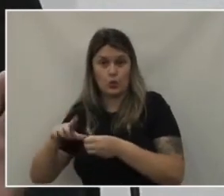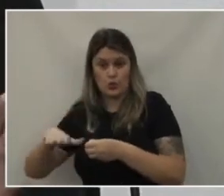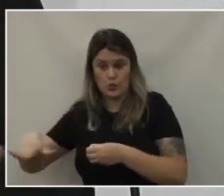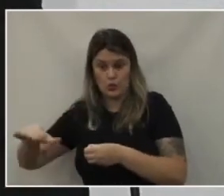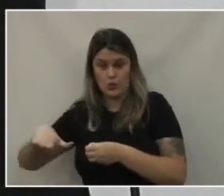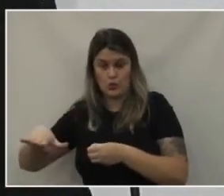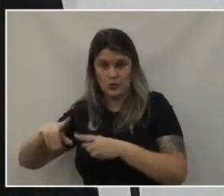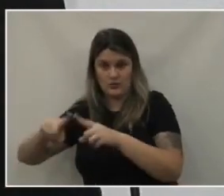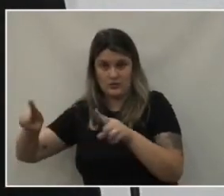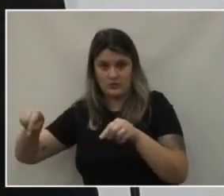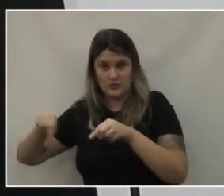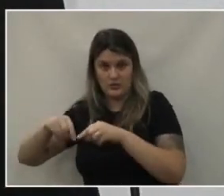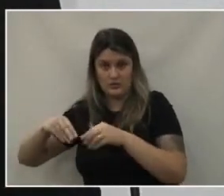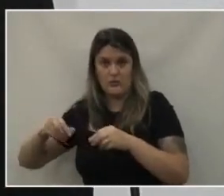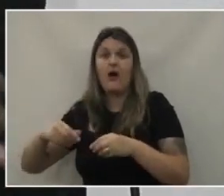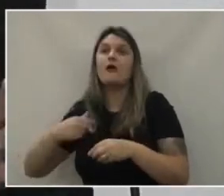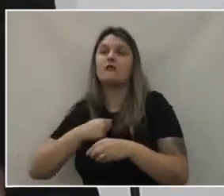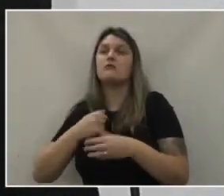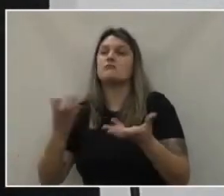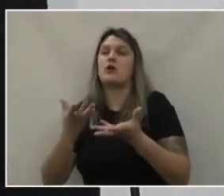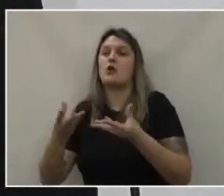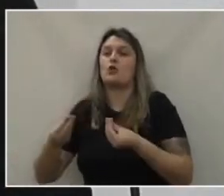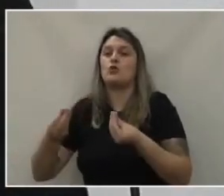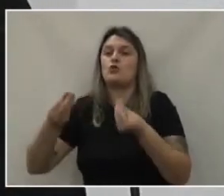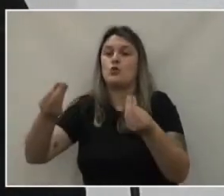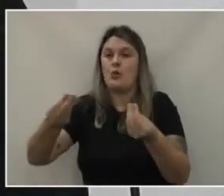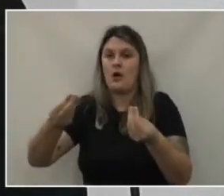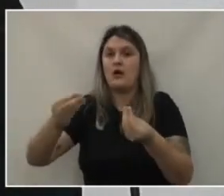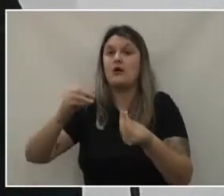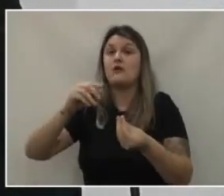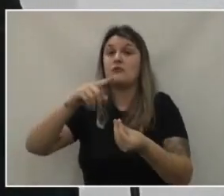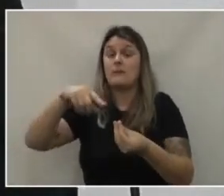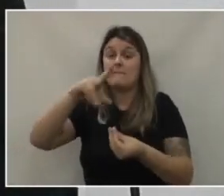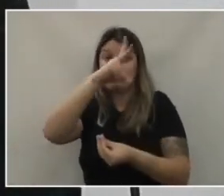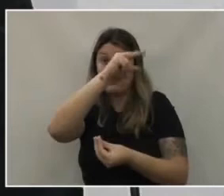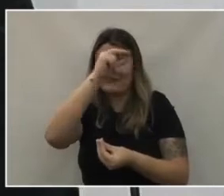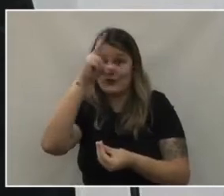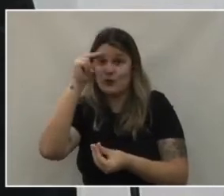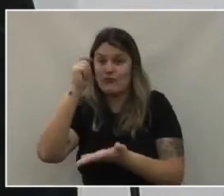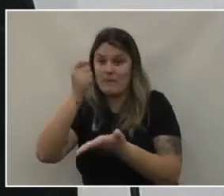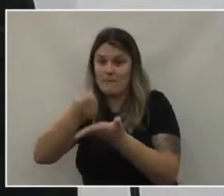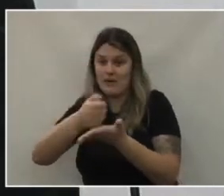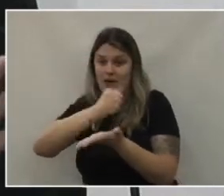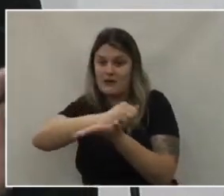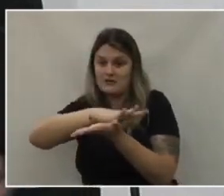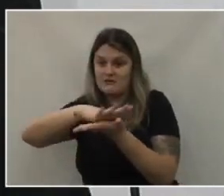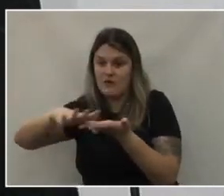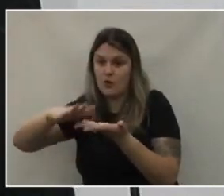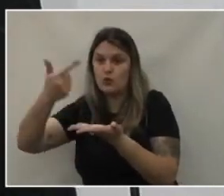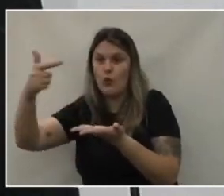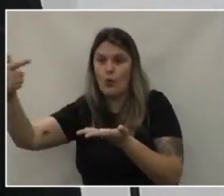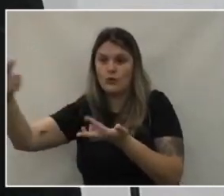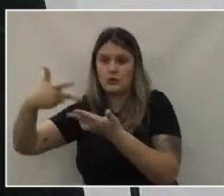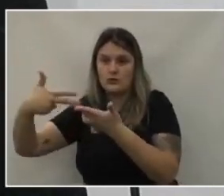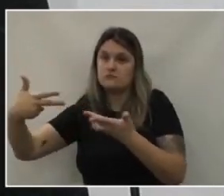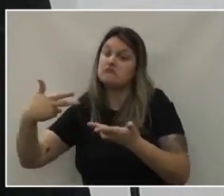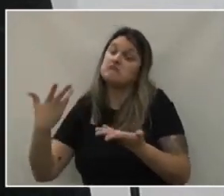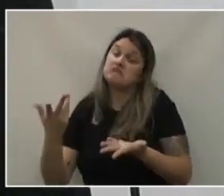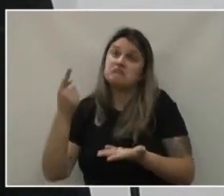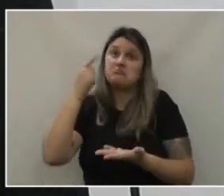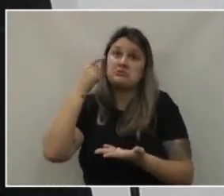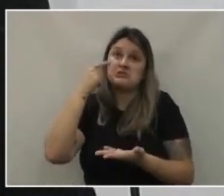doar para fazer uma via, e vocês vão arcar depois com asfalto e as outras coisas, aí nós começamos